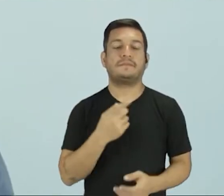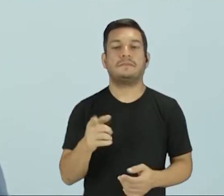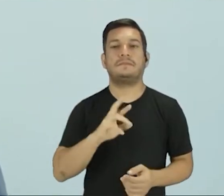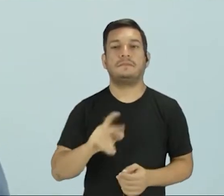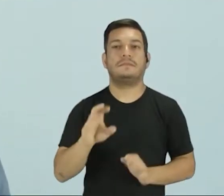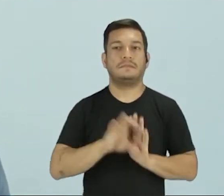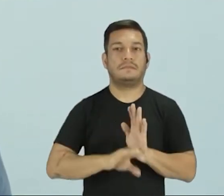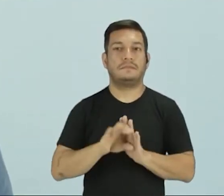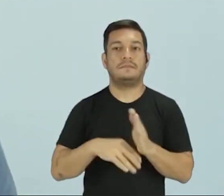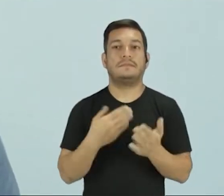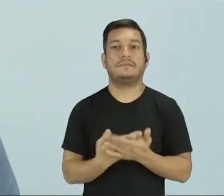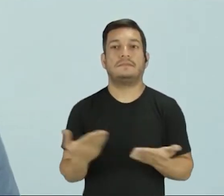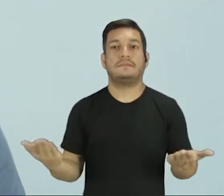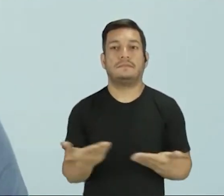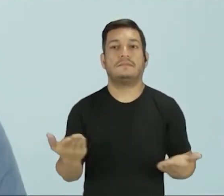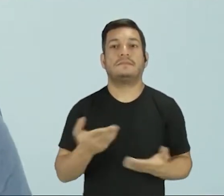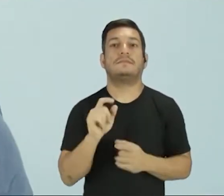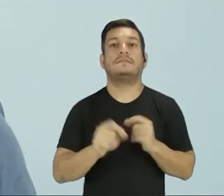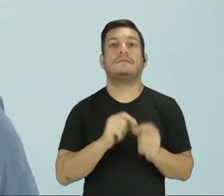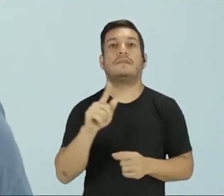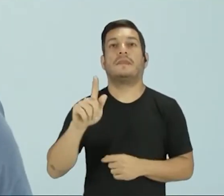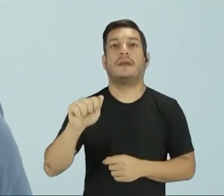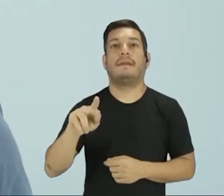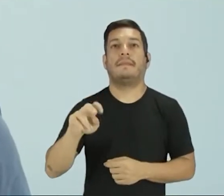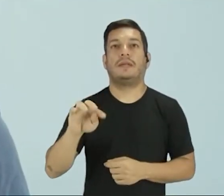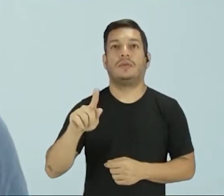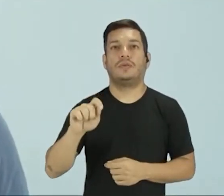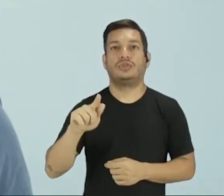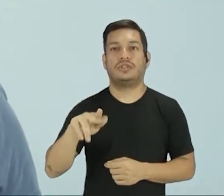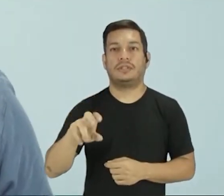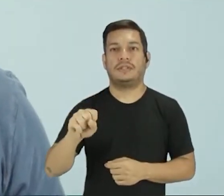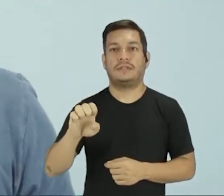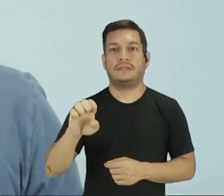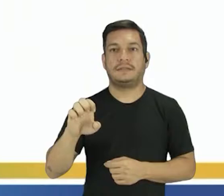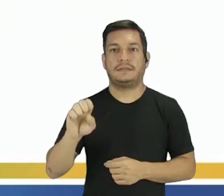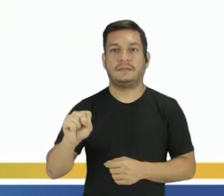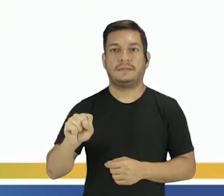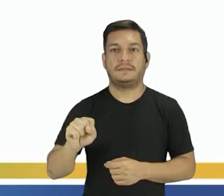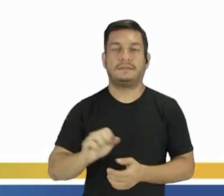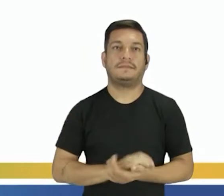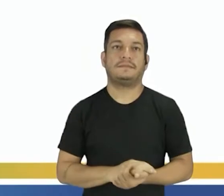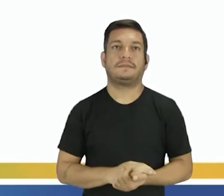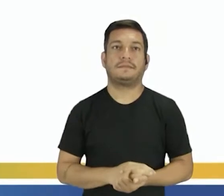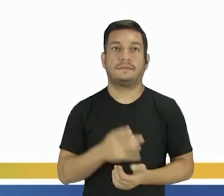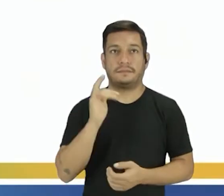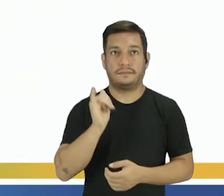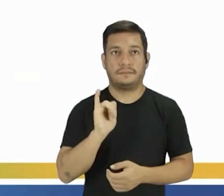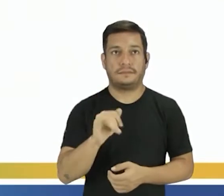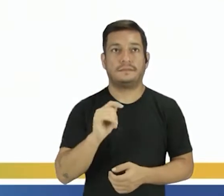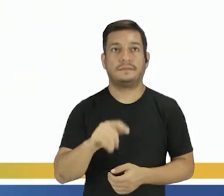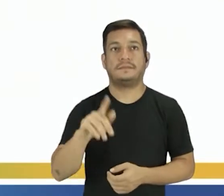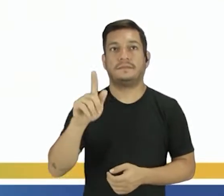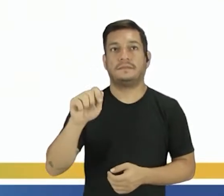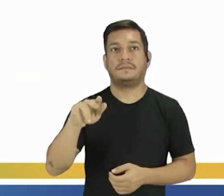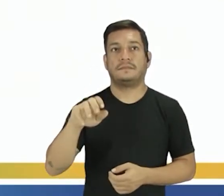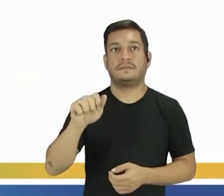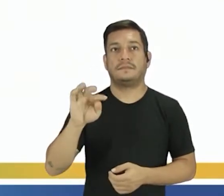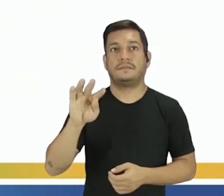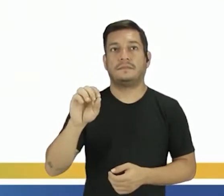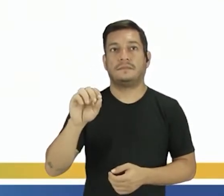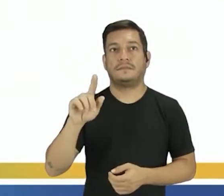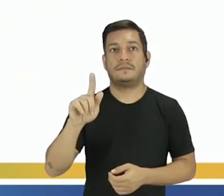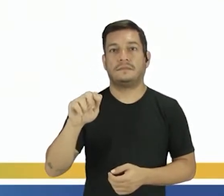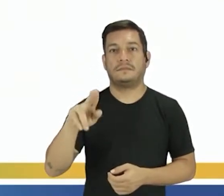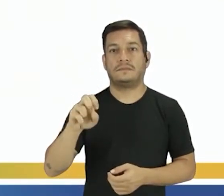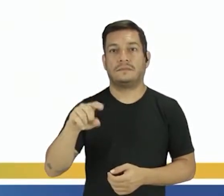o conteúdo da aula de hoje, nós vamos ver gametogênese, ok? Então, como eu já disse, a gametogênese ela é o processo